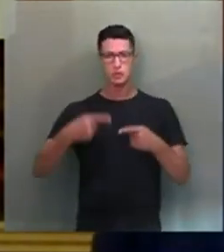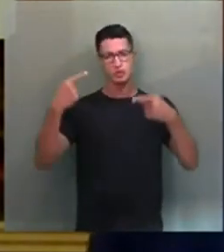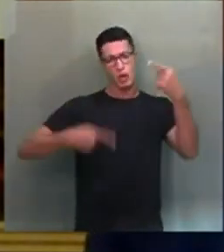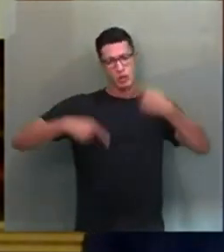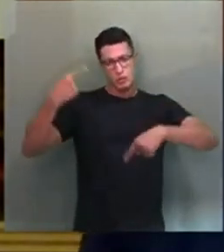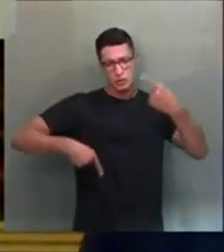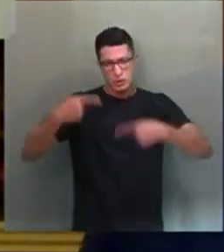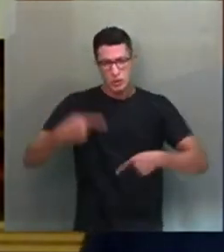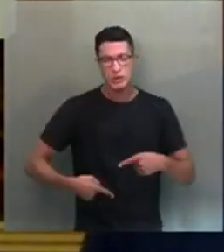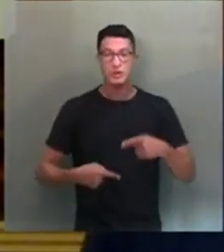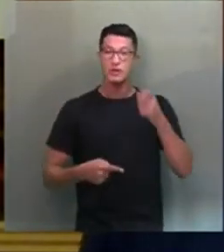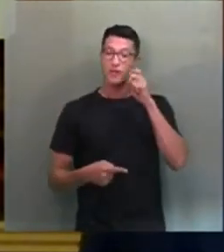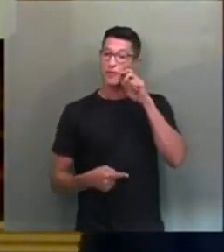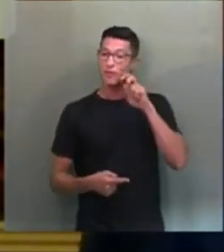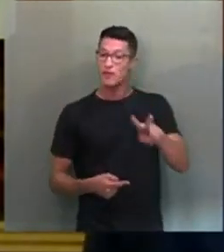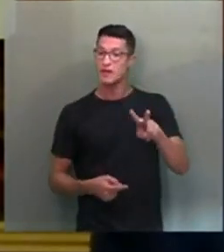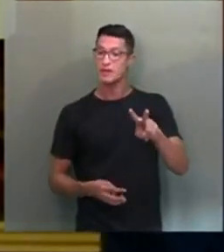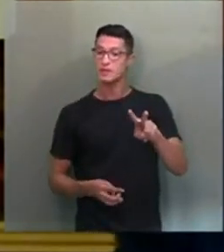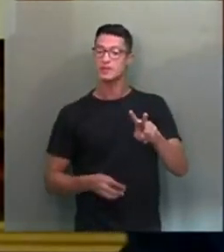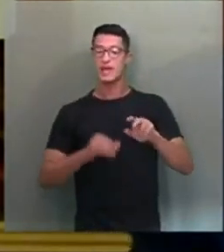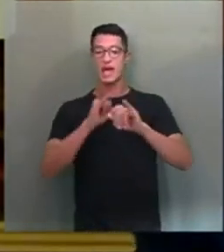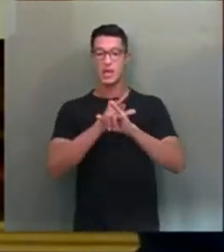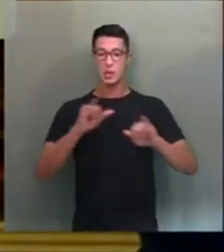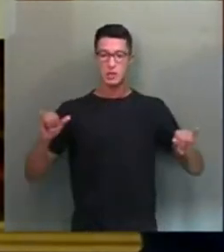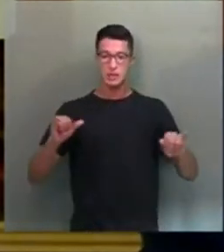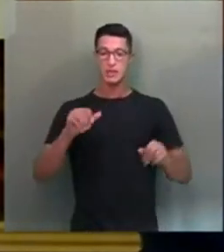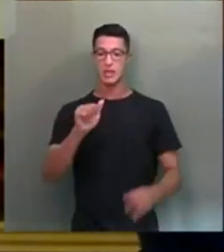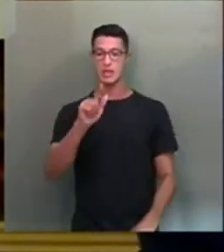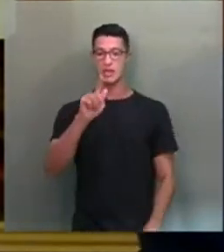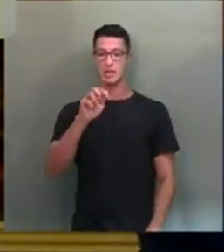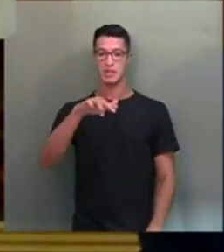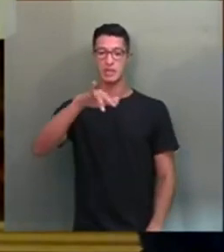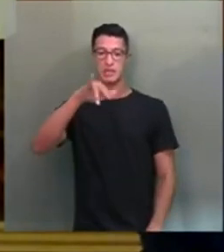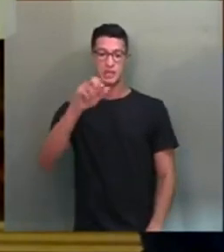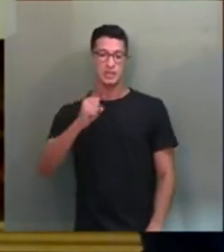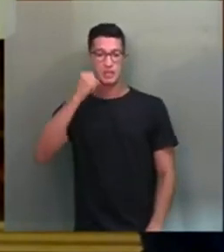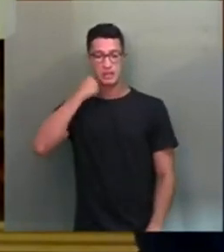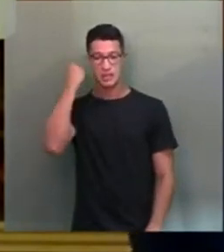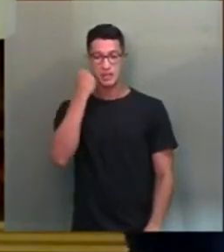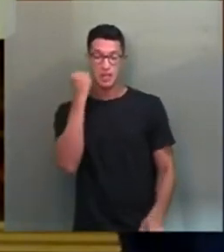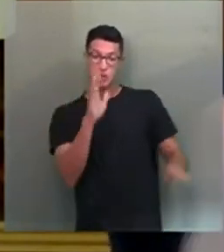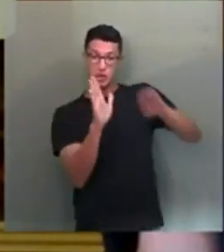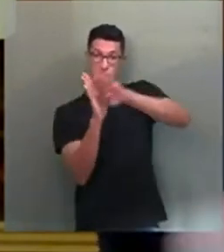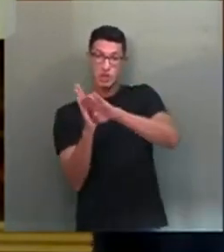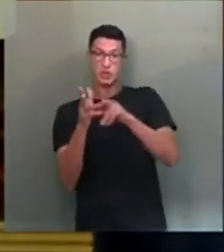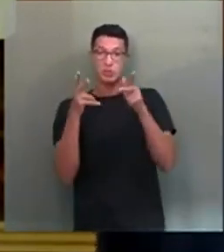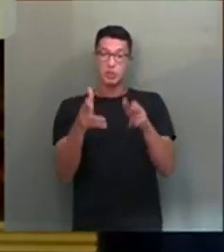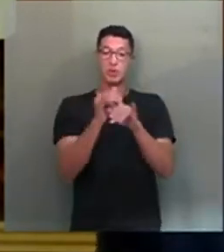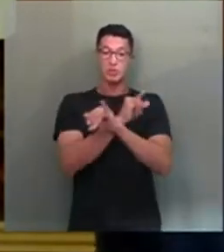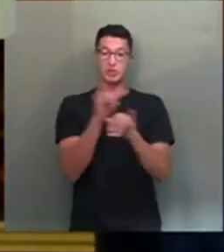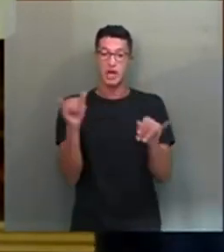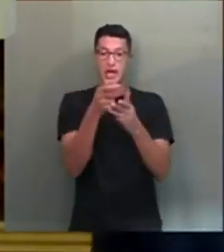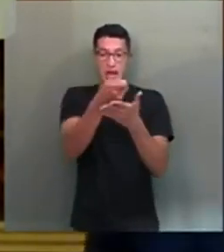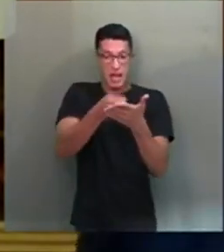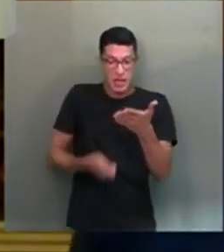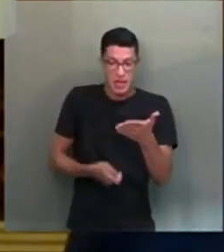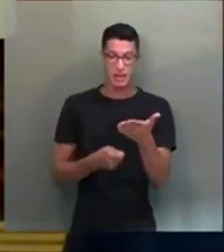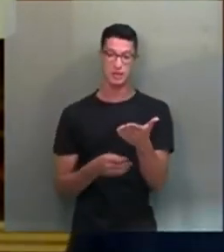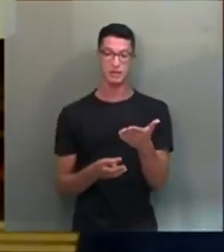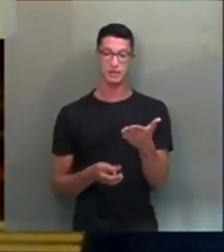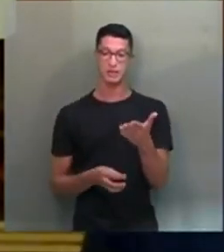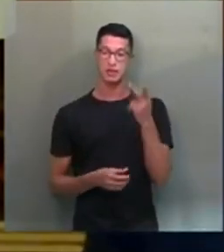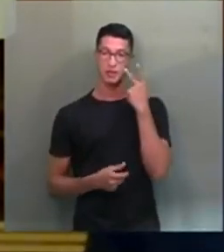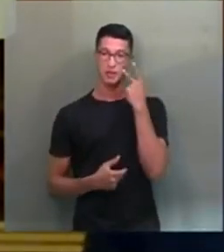discutido, visto. As notícias da agência Senado chegam, como já foi relatado, não